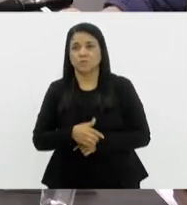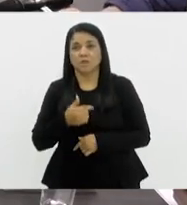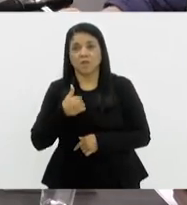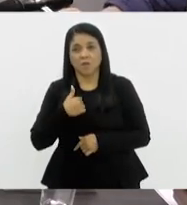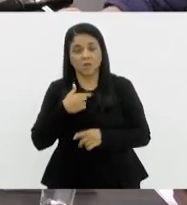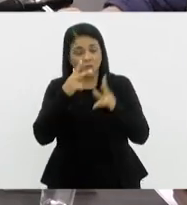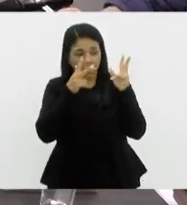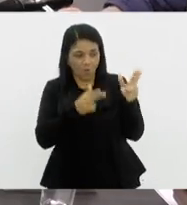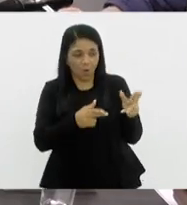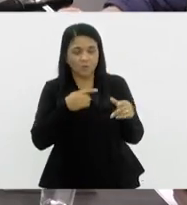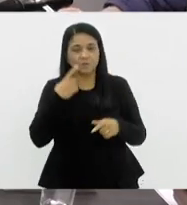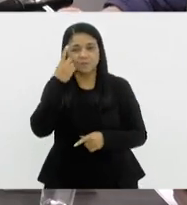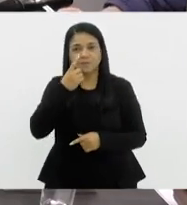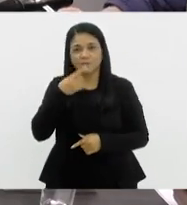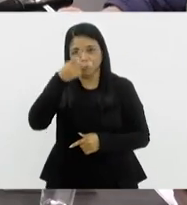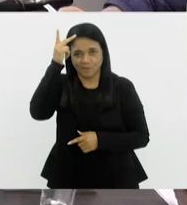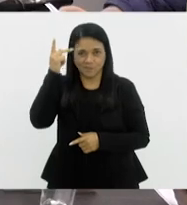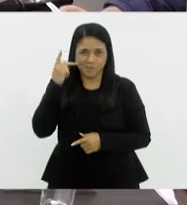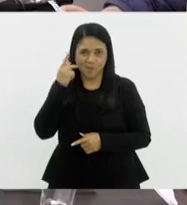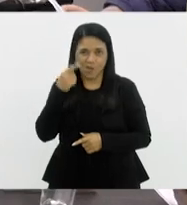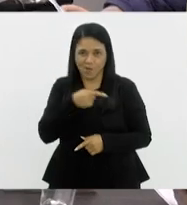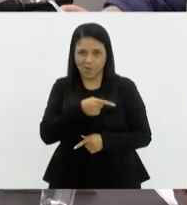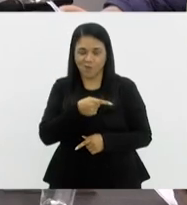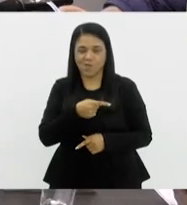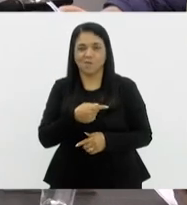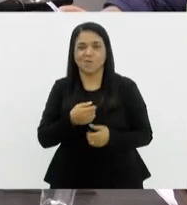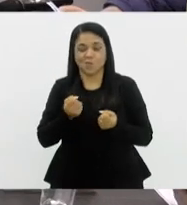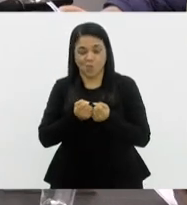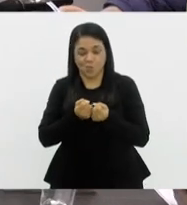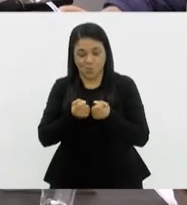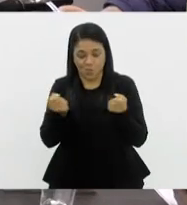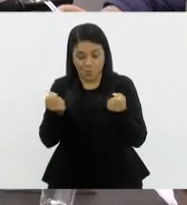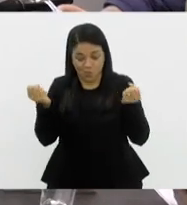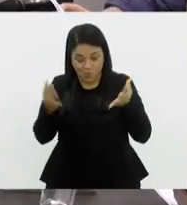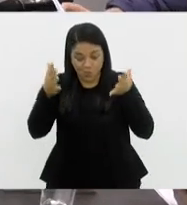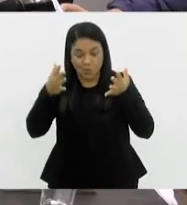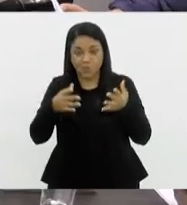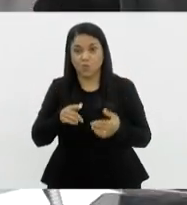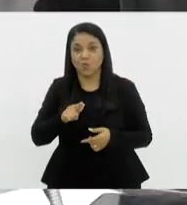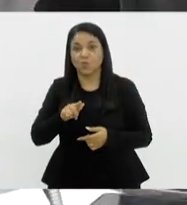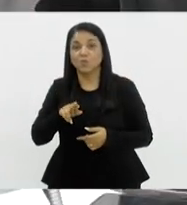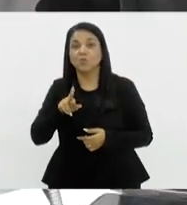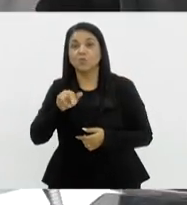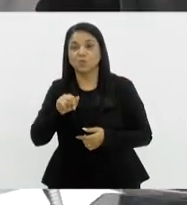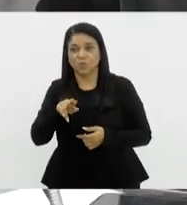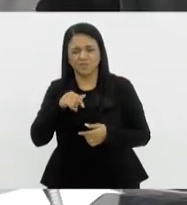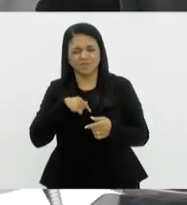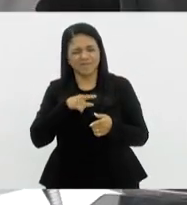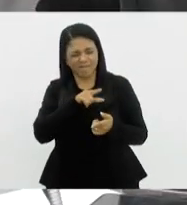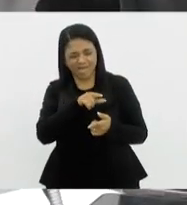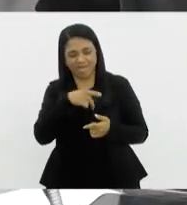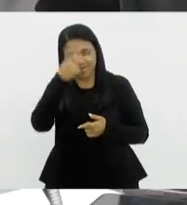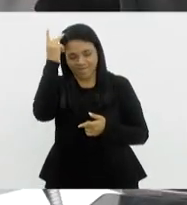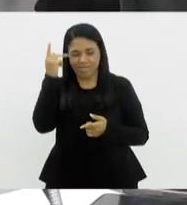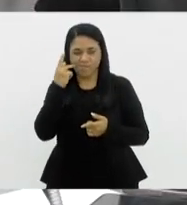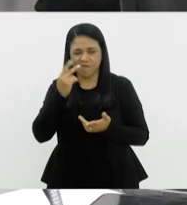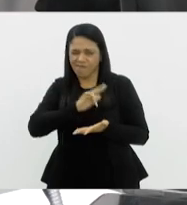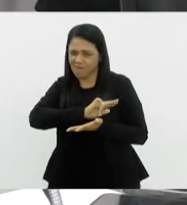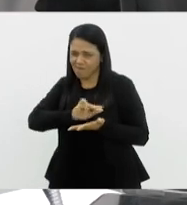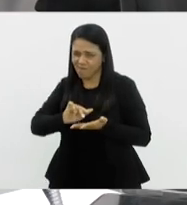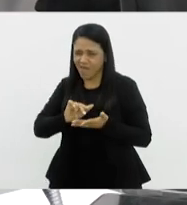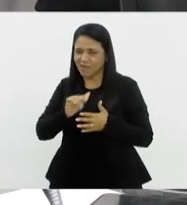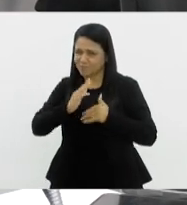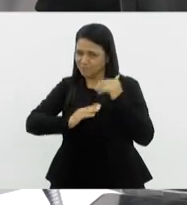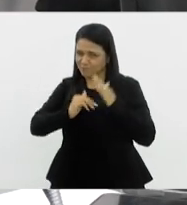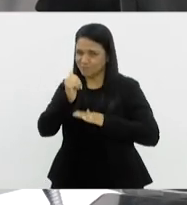deputado Luiz Paulo, que é o meu guru aqui na Assembleia. O deputado Luiz Paulo tem muitas facetas, deputado Mink. Eu pedi para buscar no gabinete